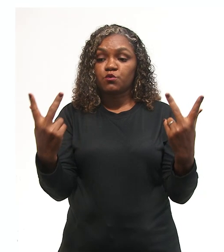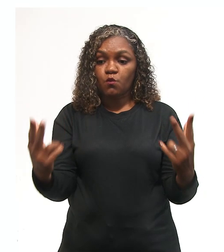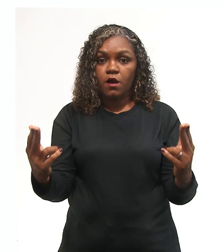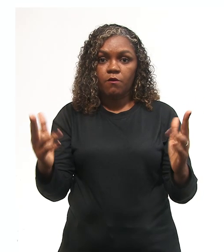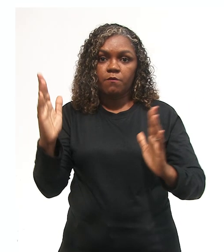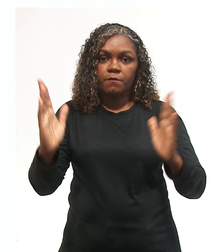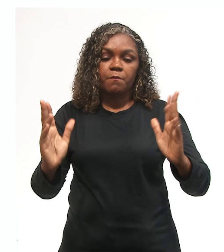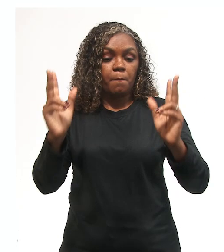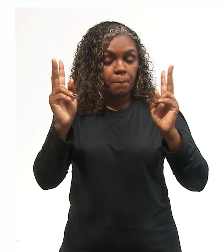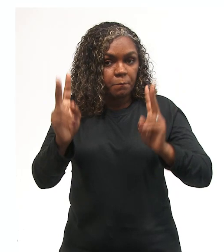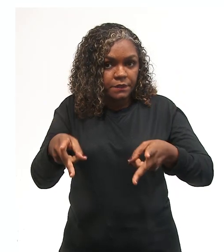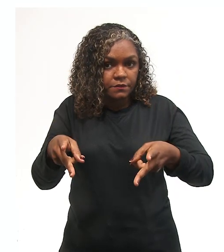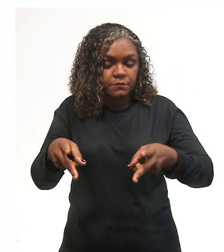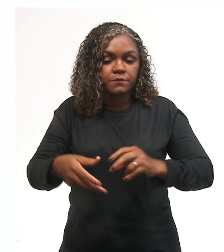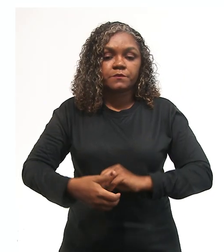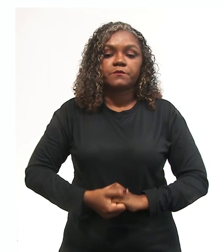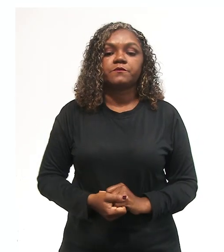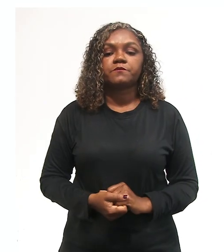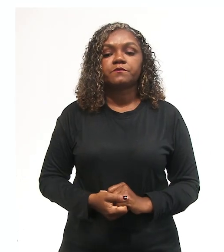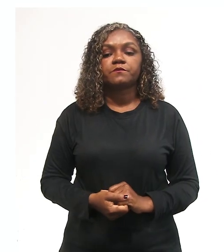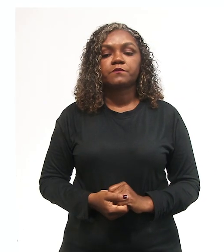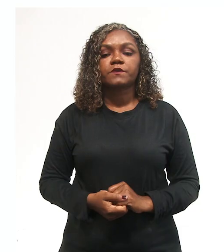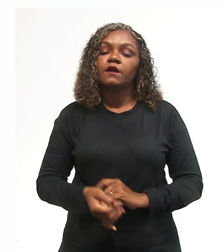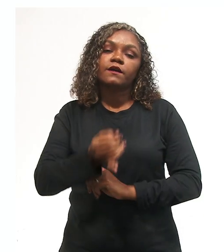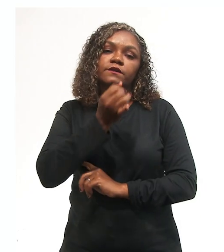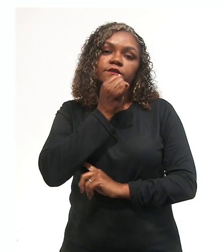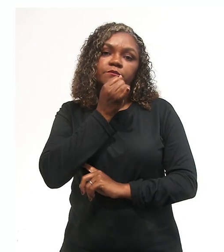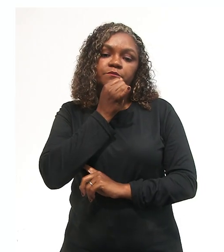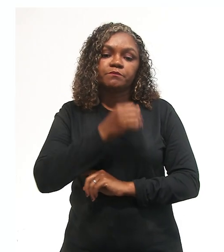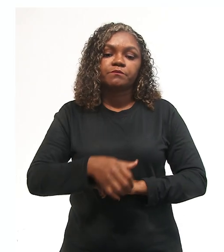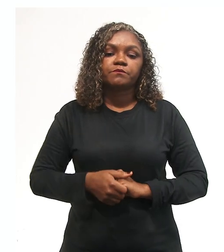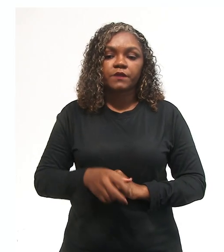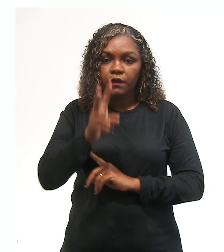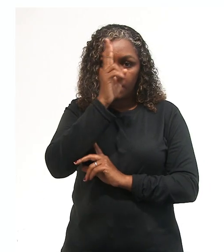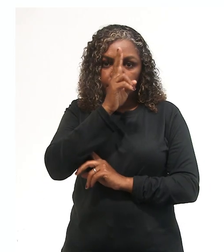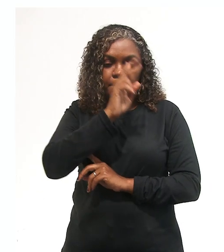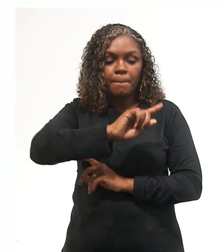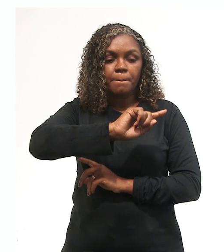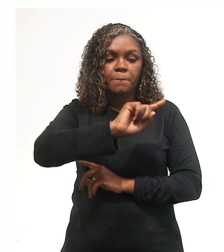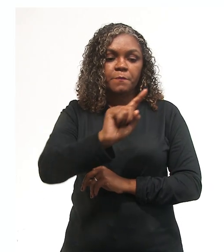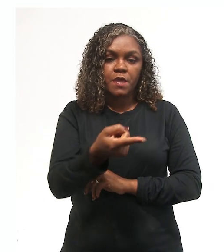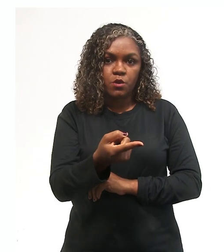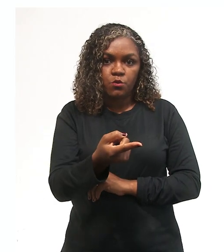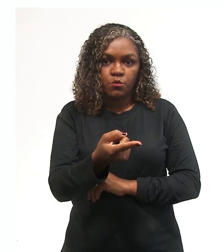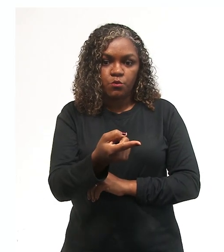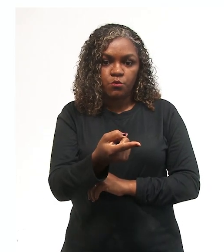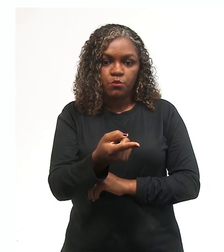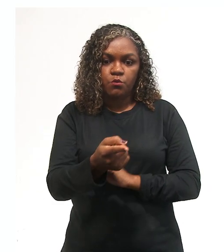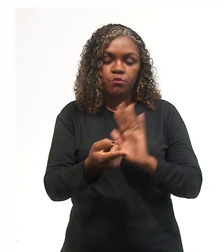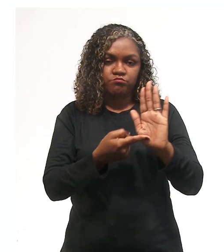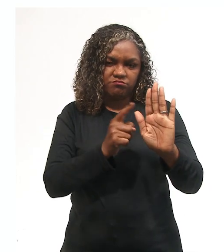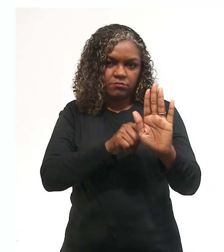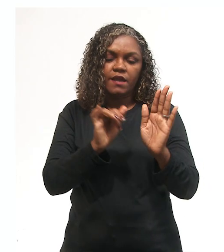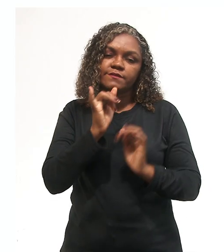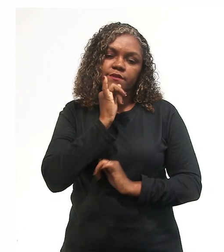prazo. Então, bora lá. Se a gente tem um exemplo aqui, um empréstimo de R$1.000 deve ser quitado